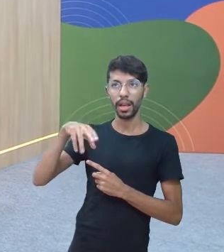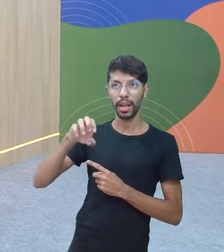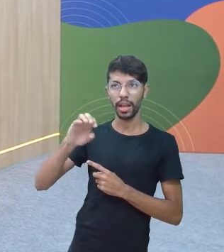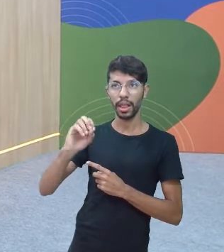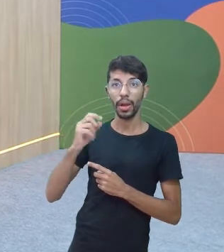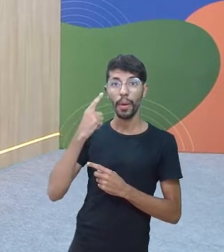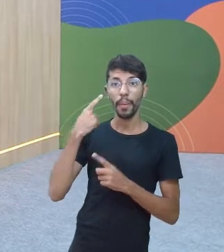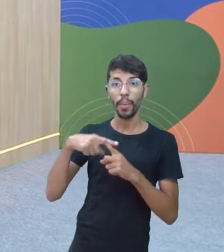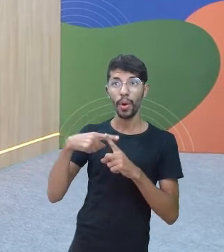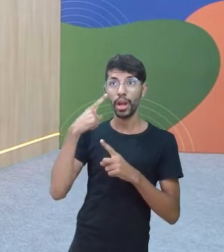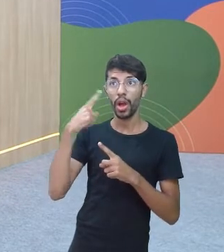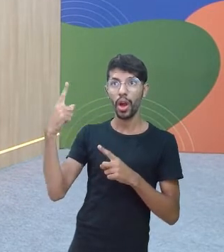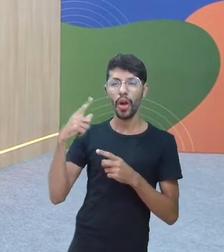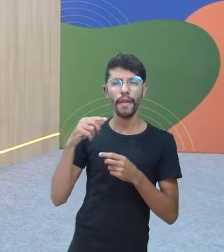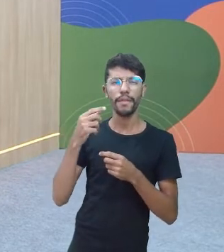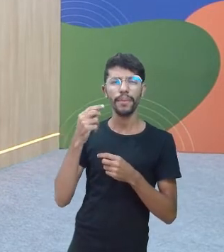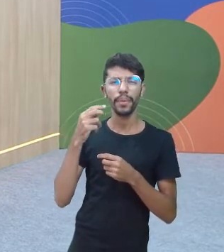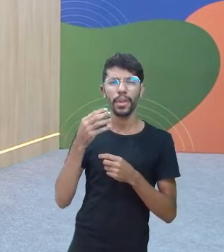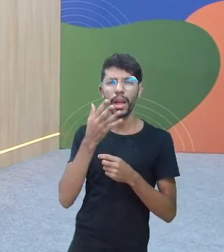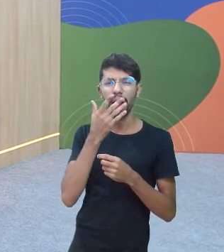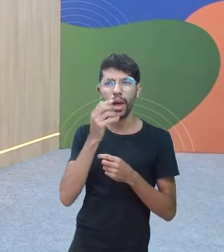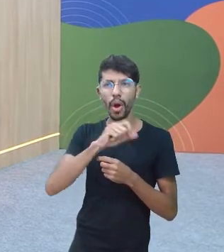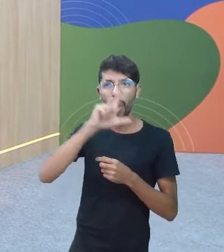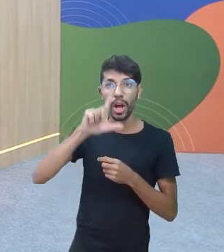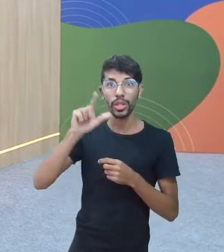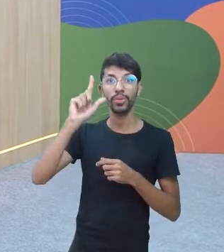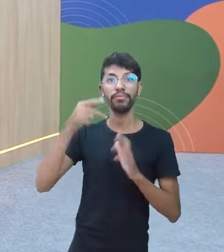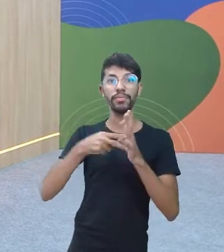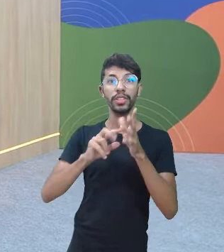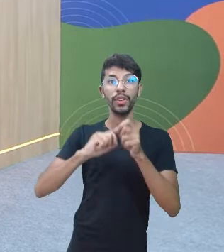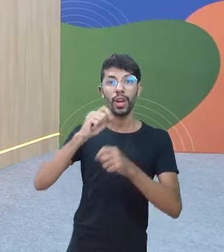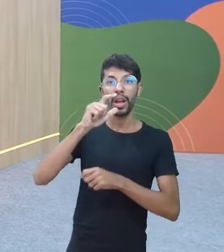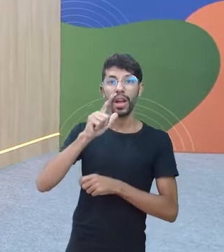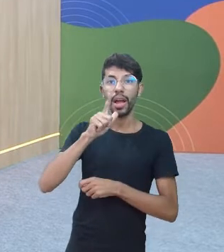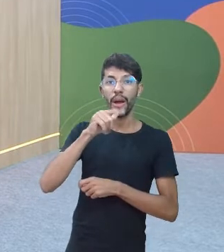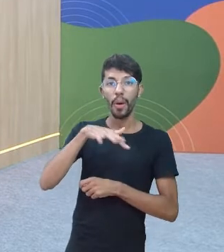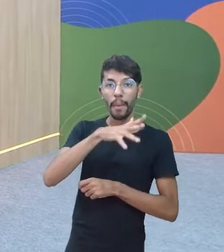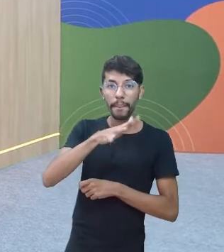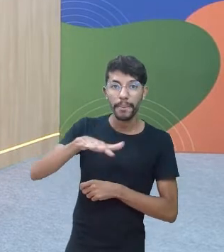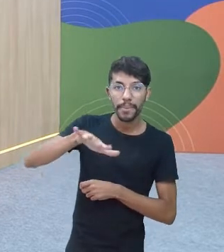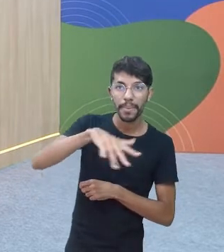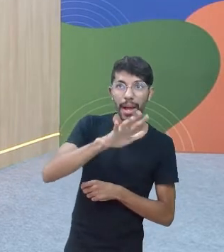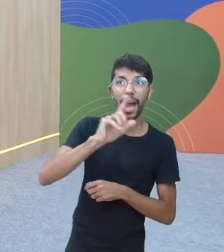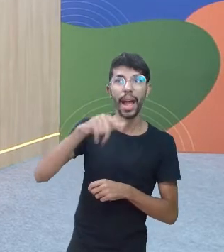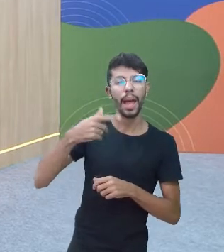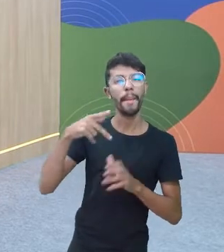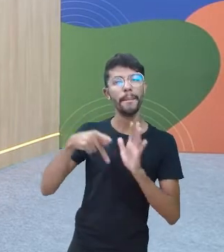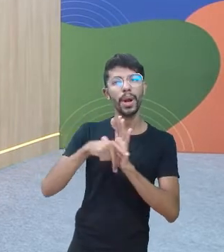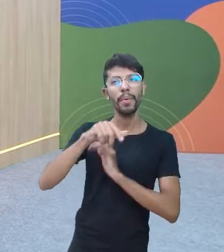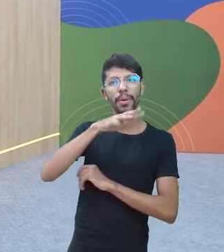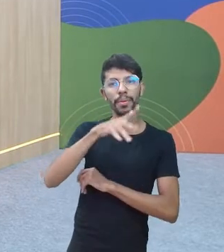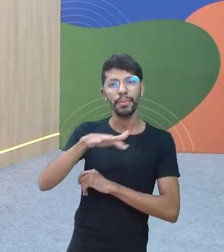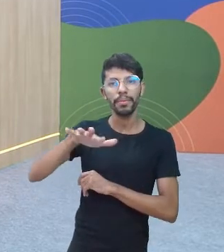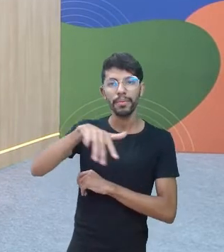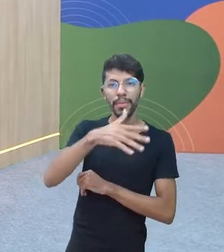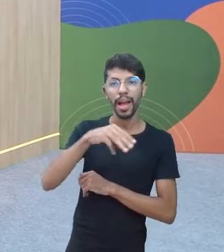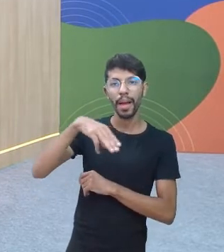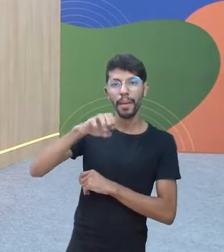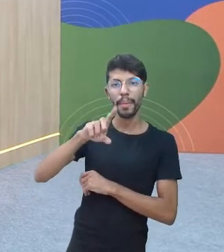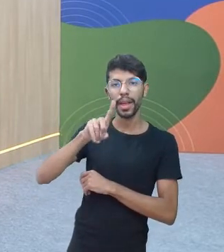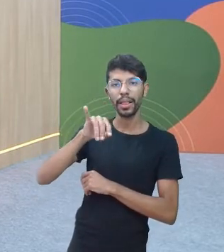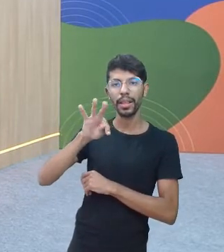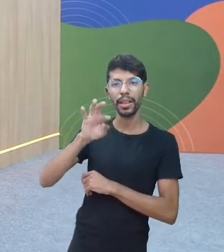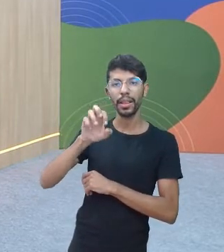entre o continente europeu e aqui o norte do continente africano, é o mar Mediterrâneo. Então, todo o mar Mediterrâneo, os